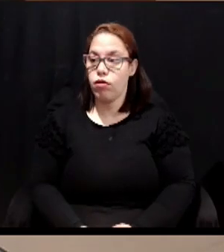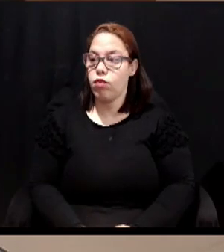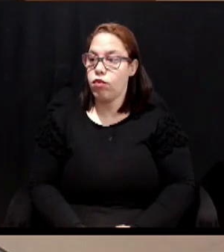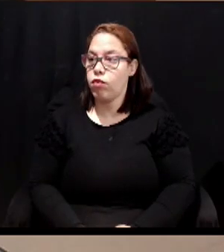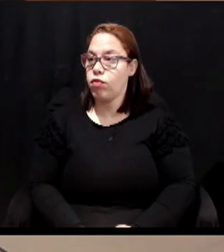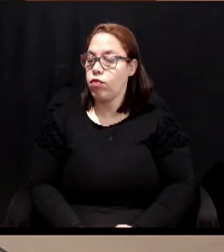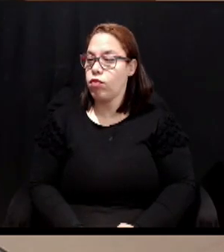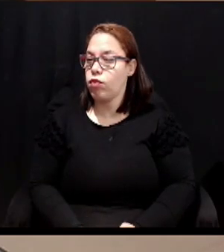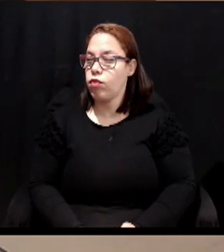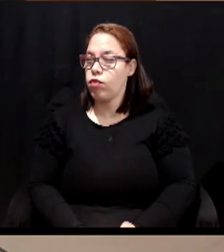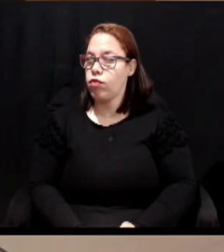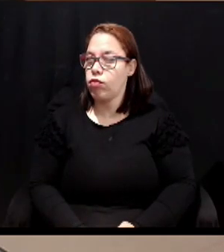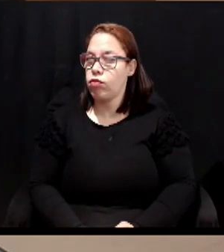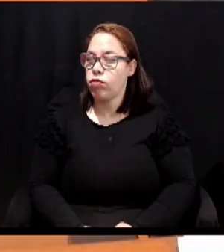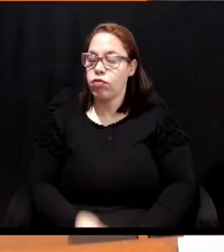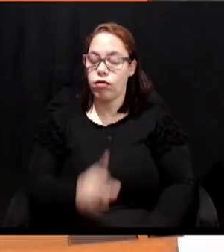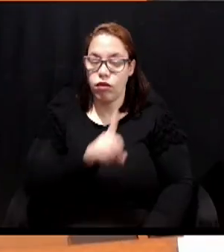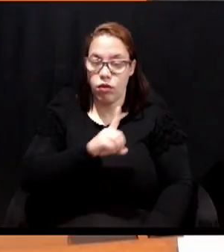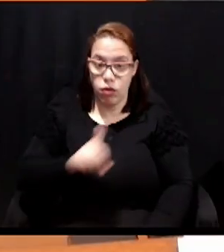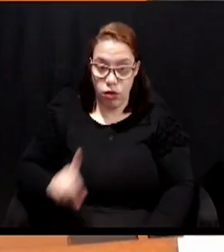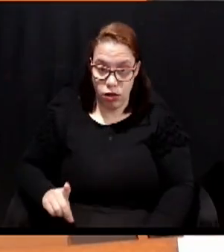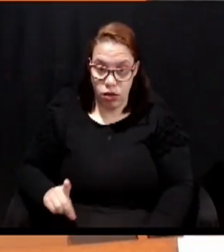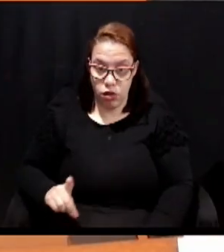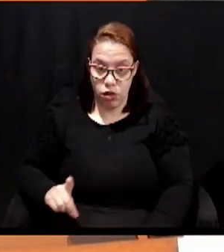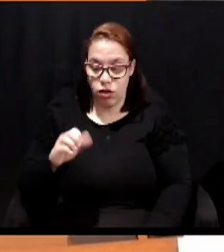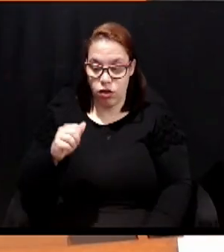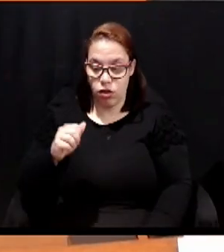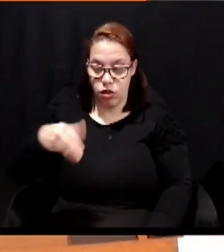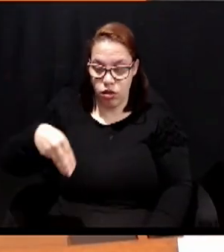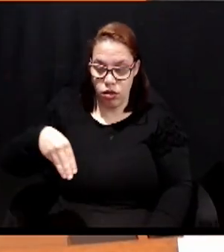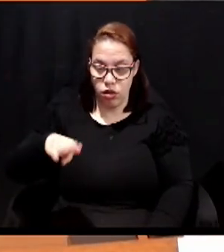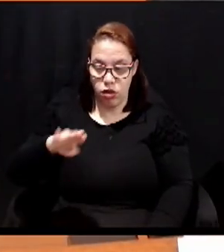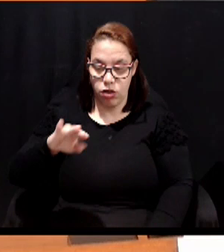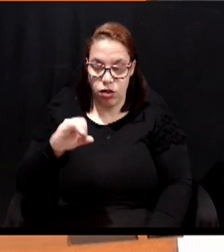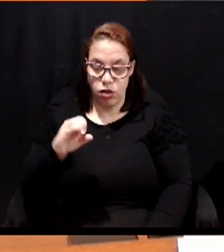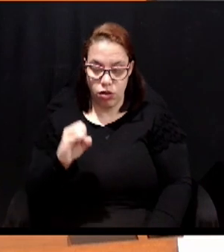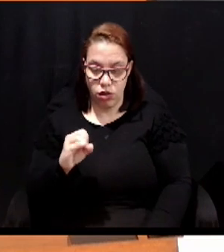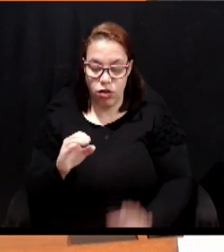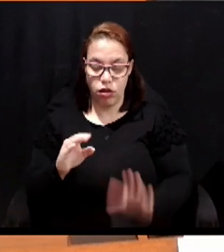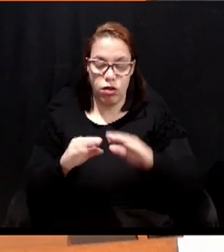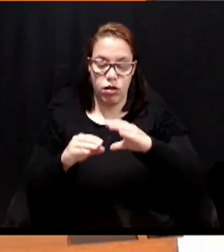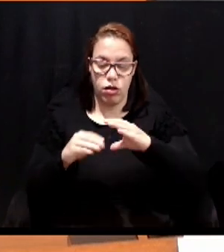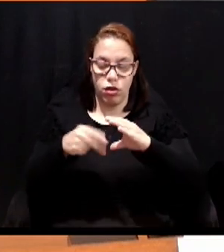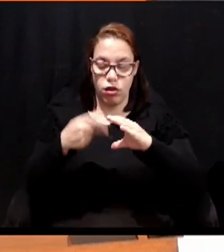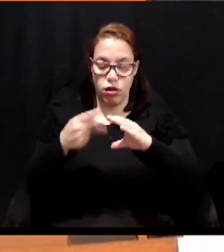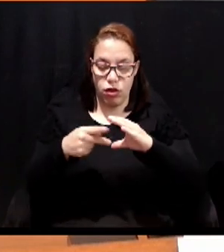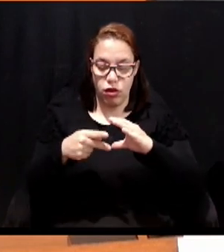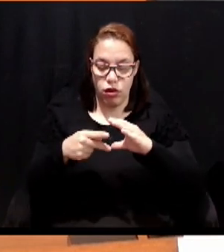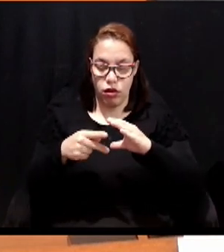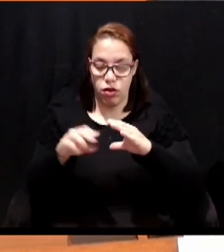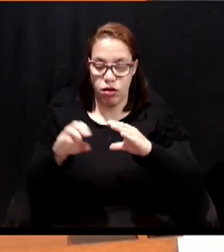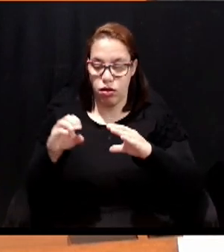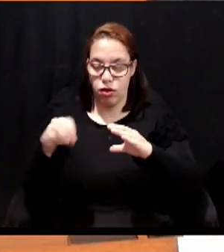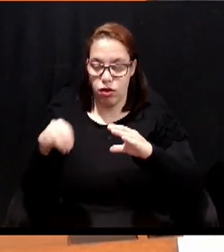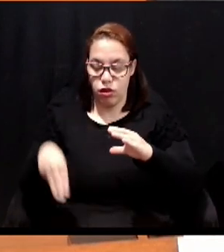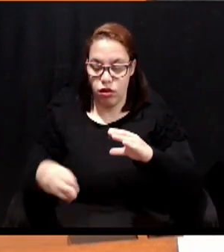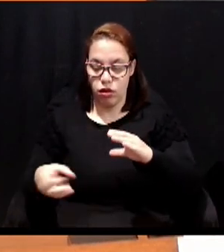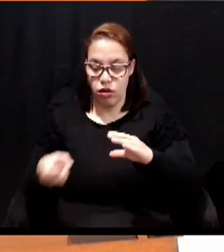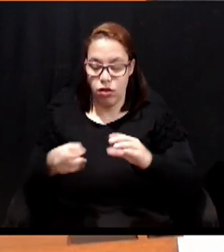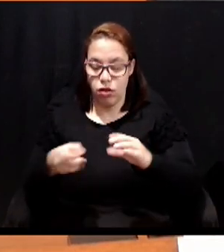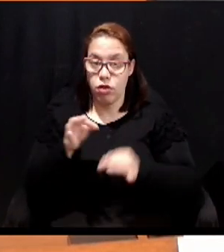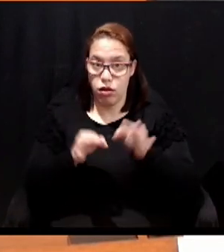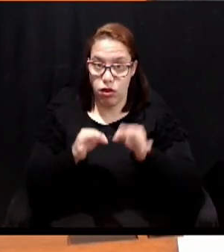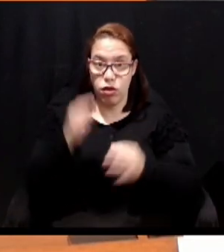o diretor de câmbio da Câmara de Comércio Exterior. Então, a reunião de hoje é para a gente justamente entender